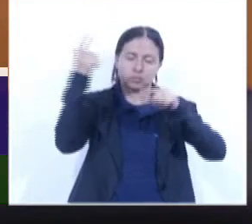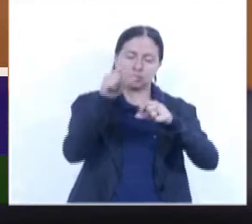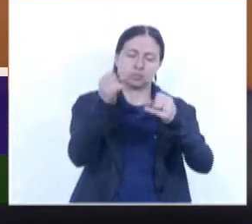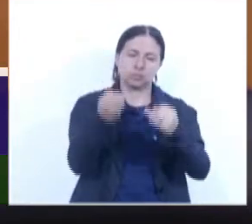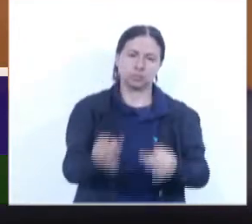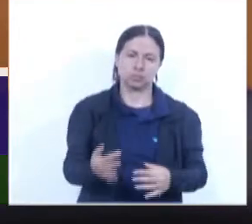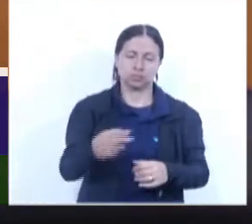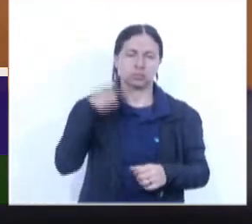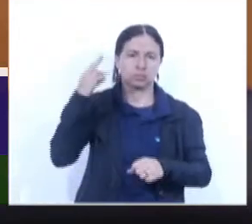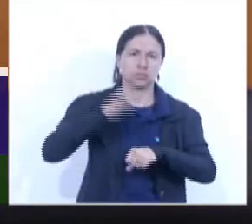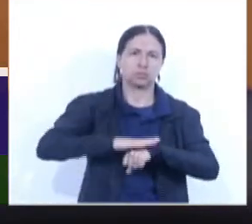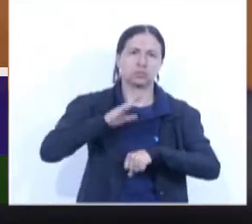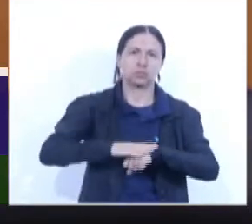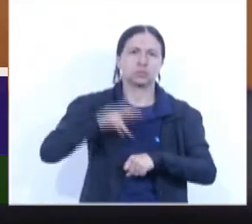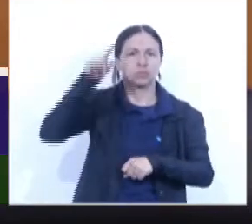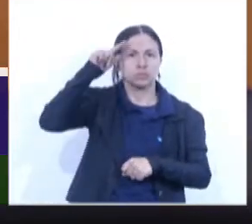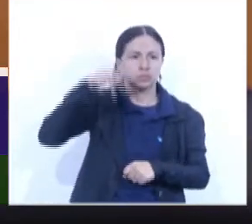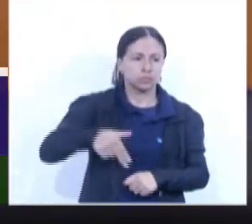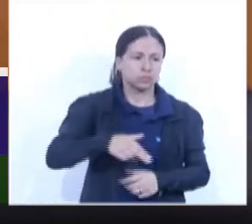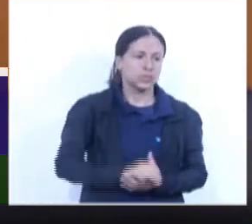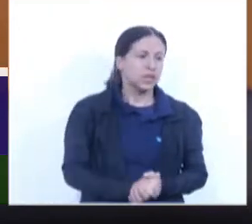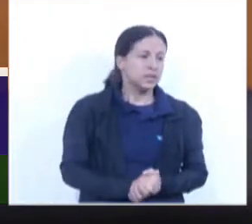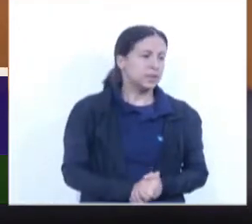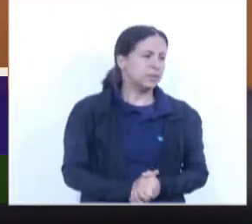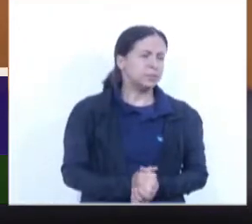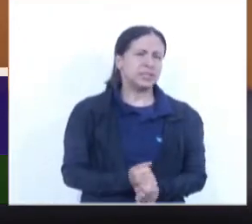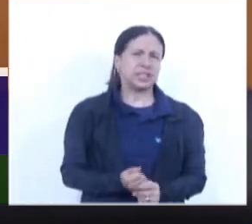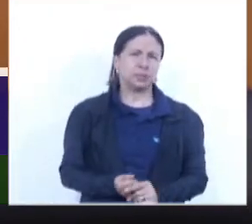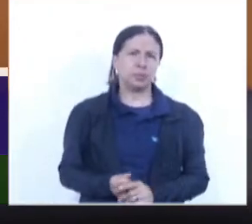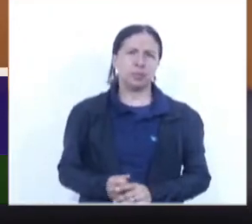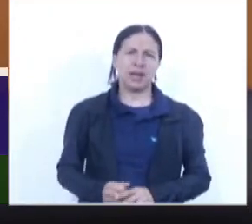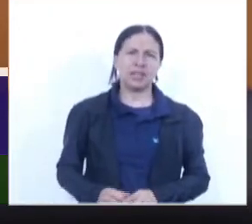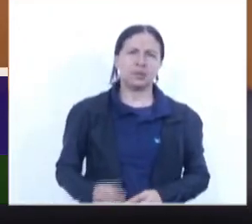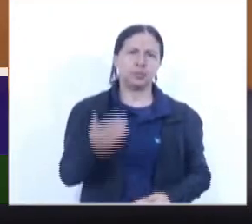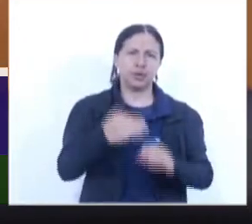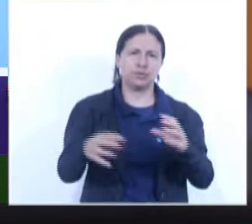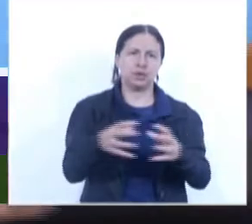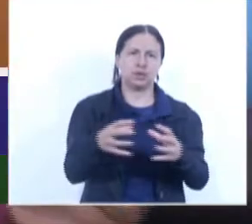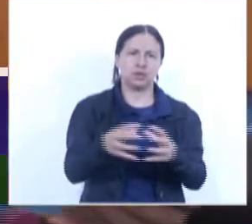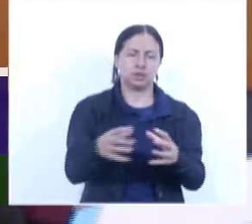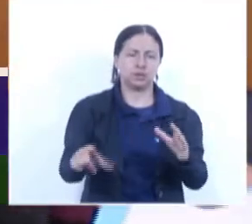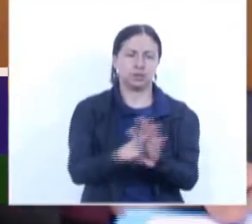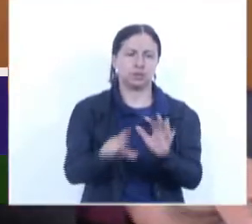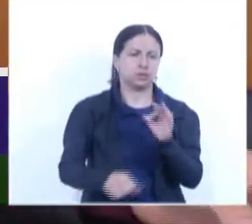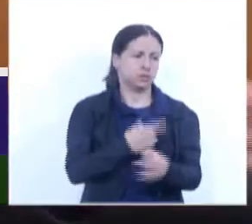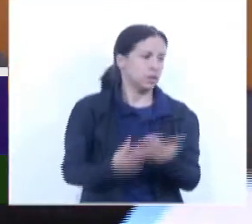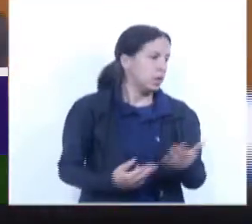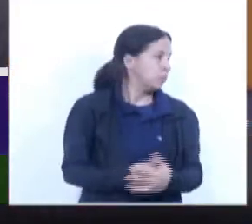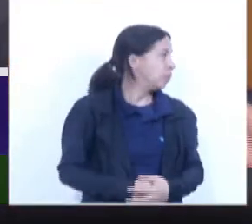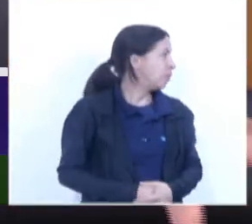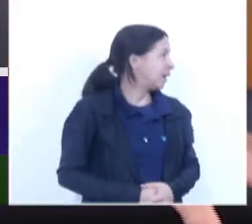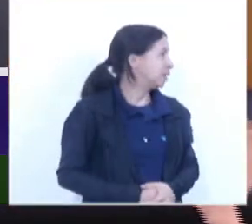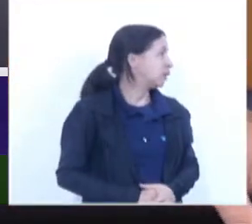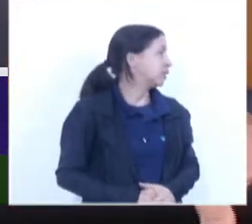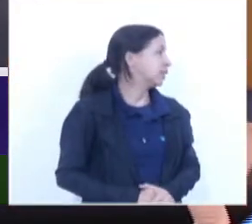providências Vereador autor Leandro Neves caminharemos a comissão organização Justiça redação